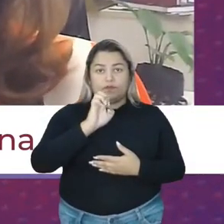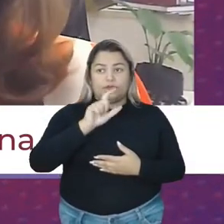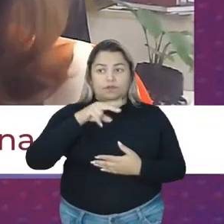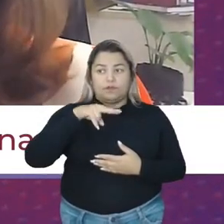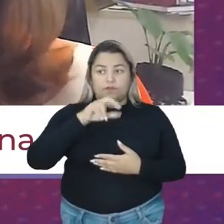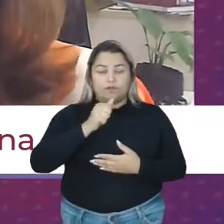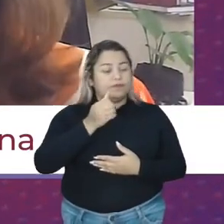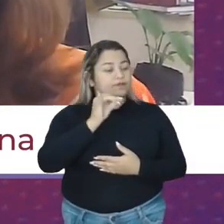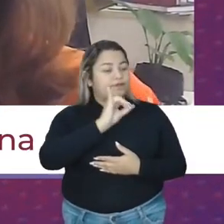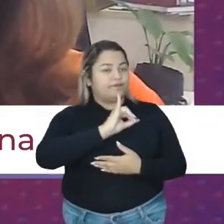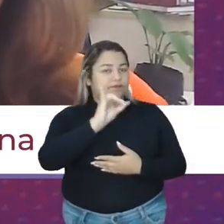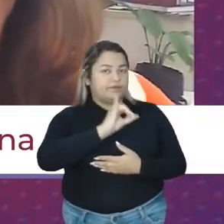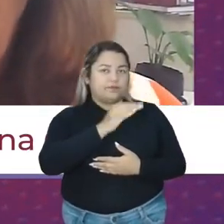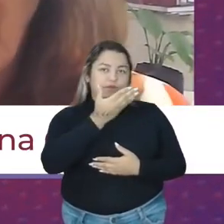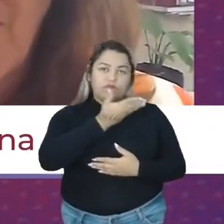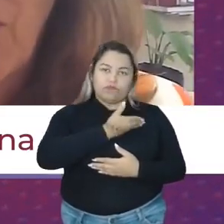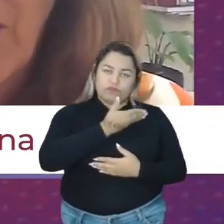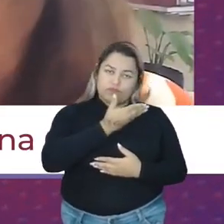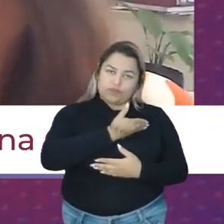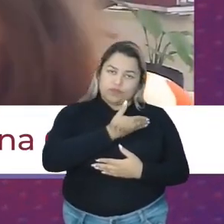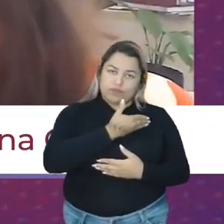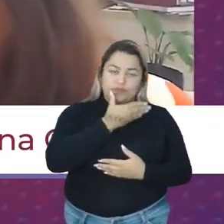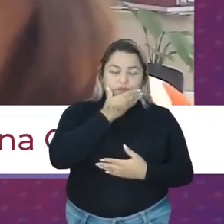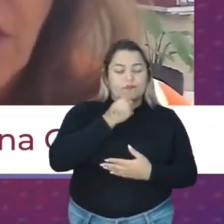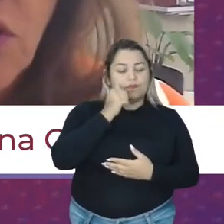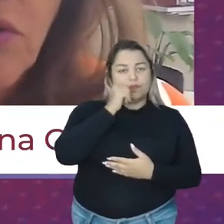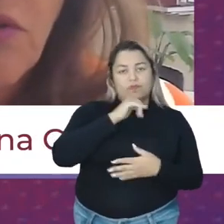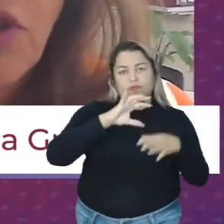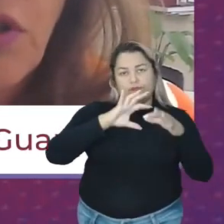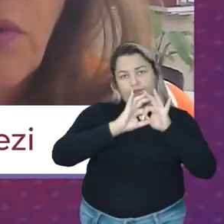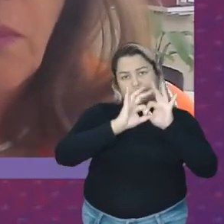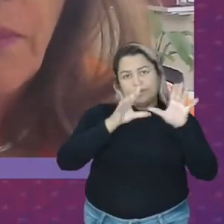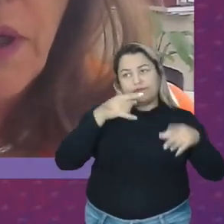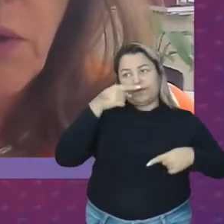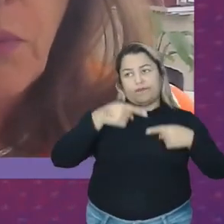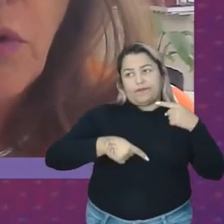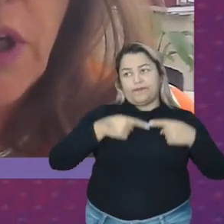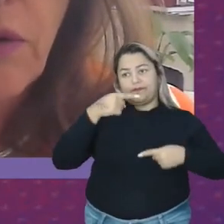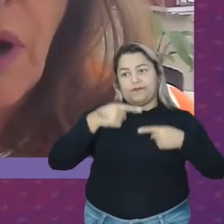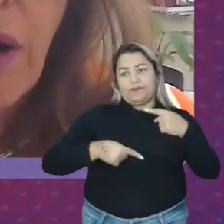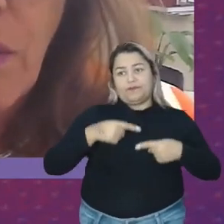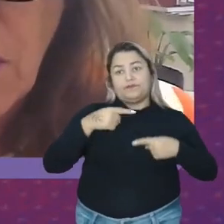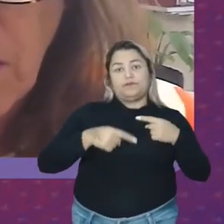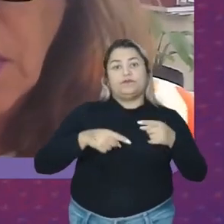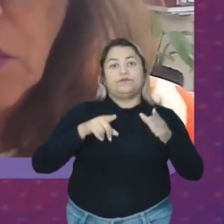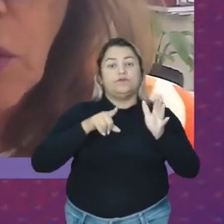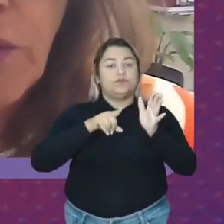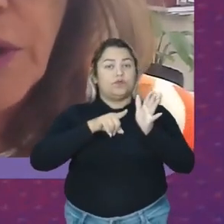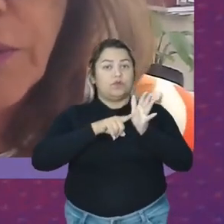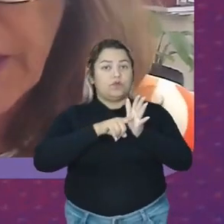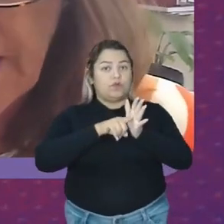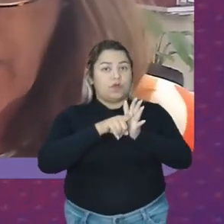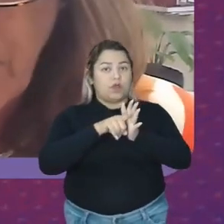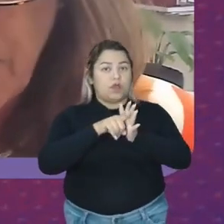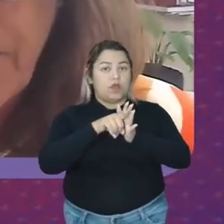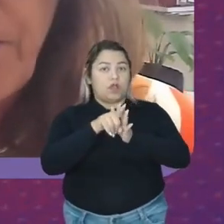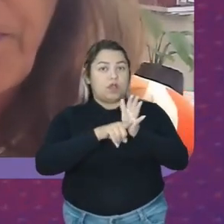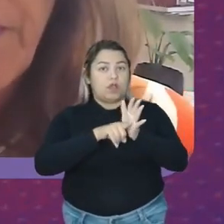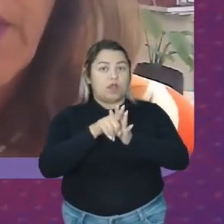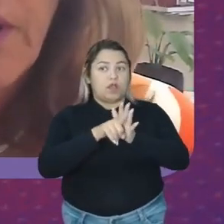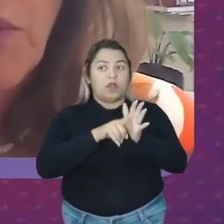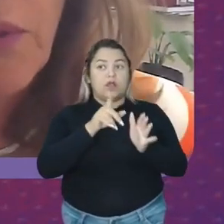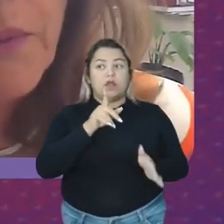Oi, companheiras e companheiros que estão aqui dispostos a discutir o plano plurianual do governo